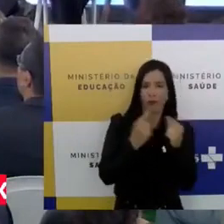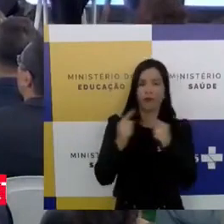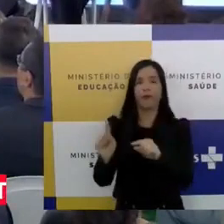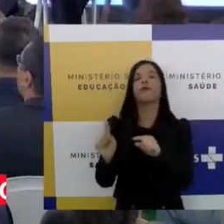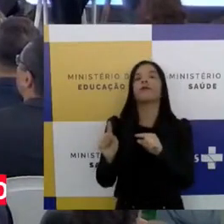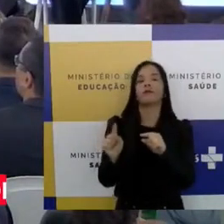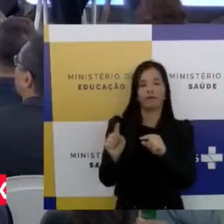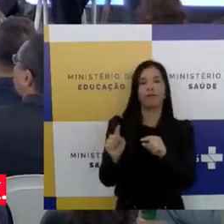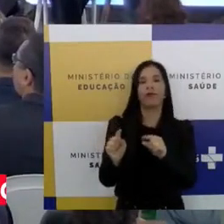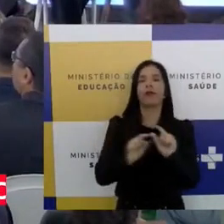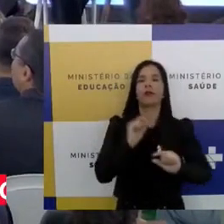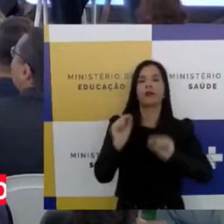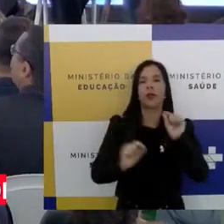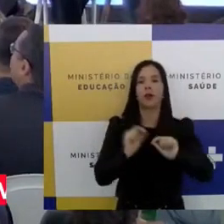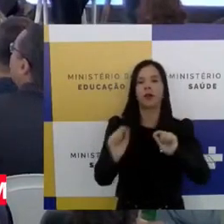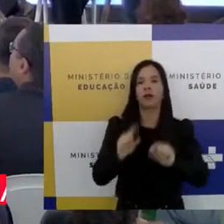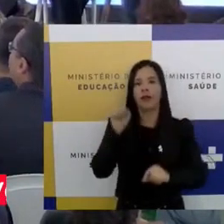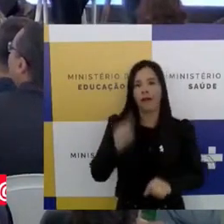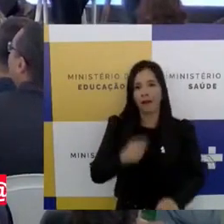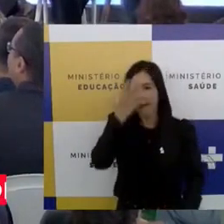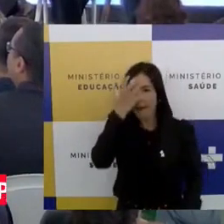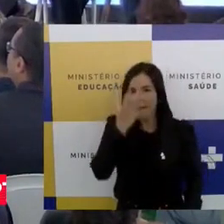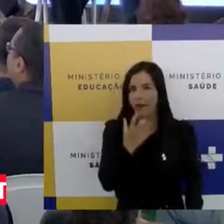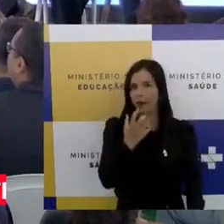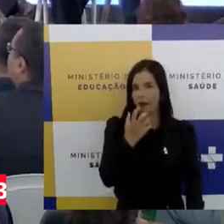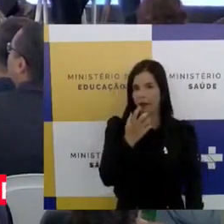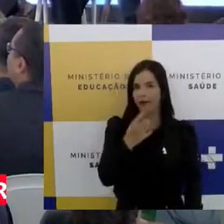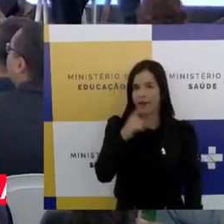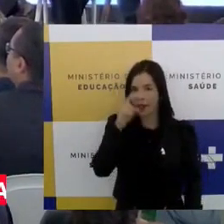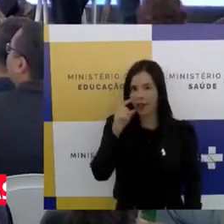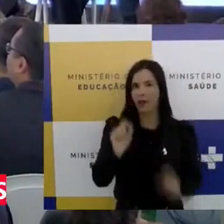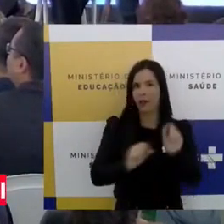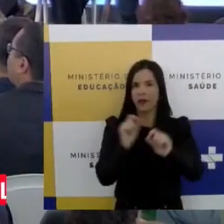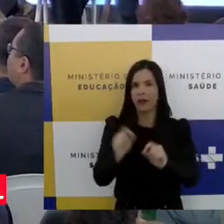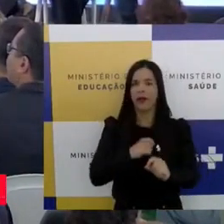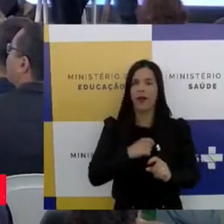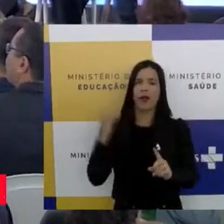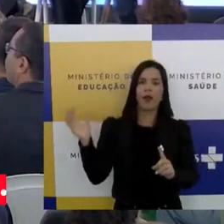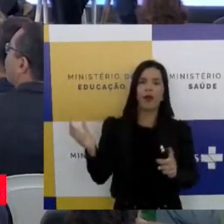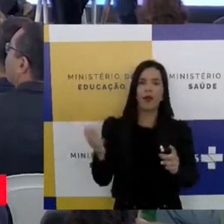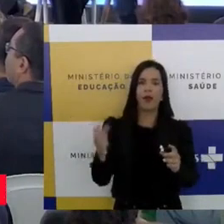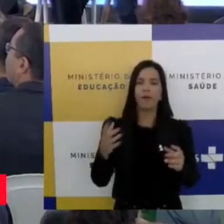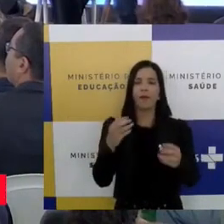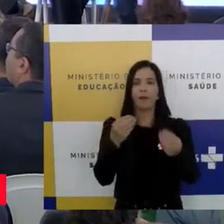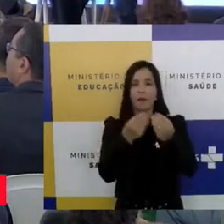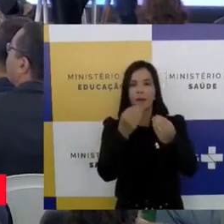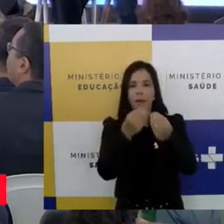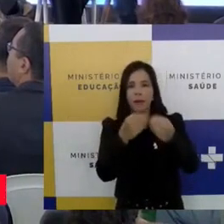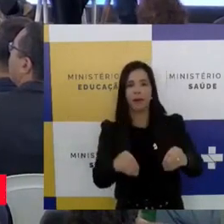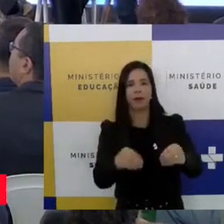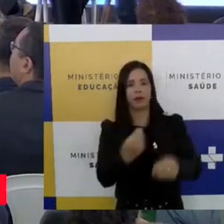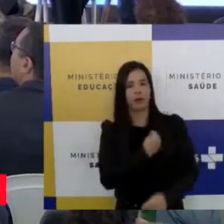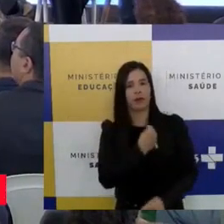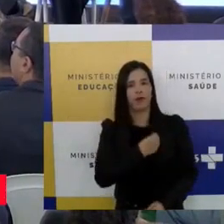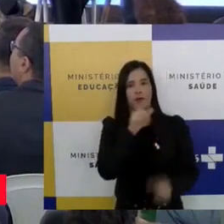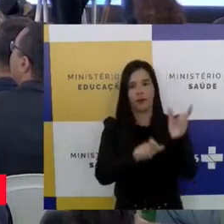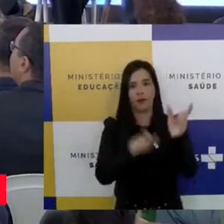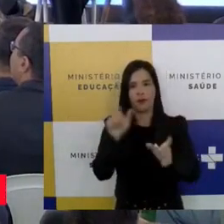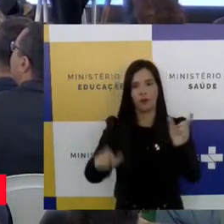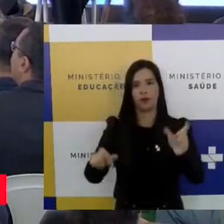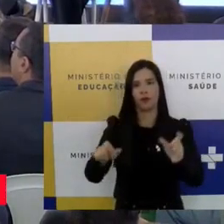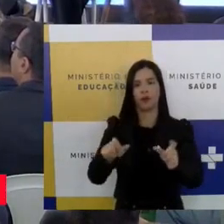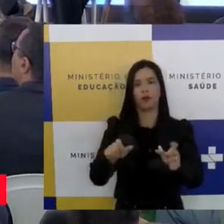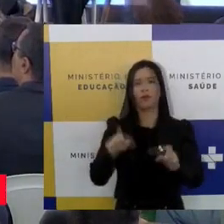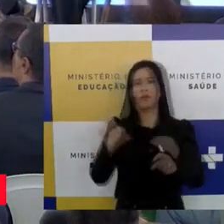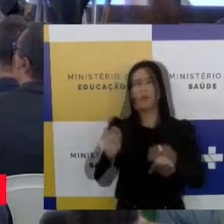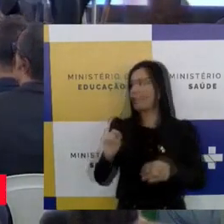algo que é grave e que afeta a vida e a saúde das pessoas, que é o problema da